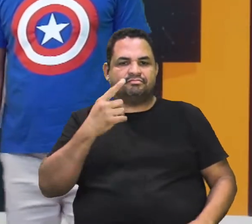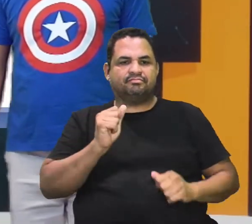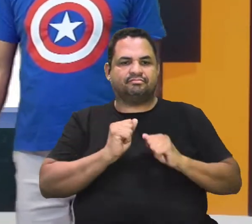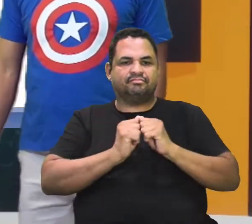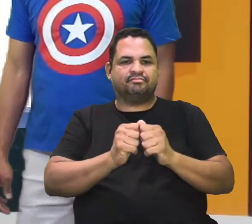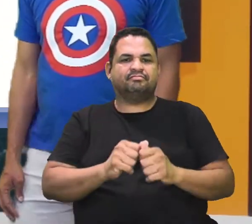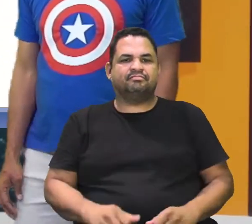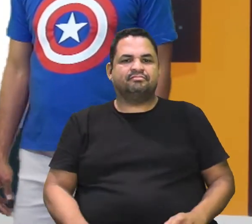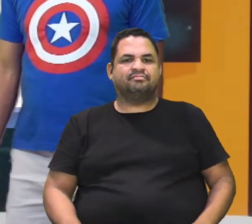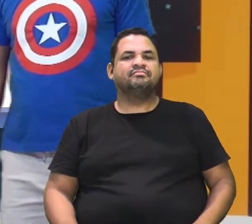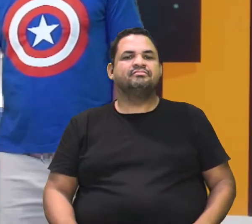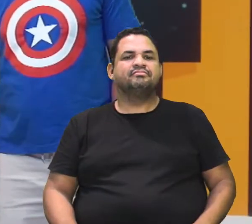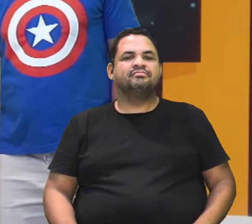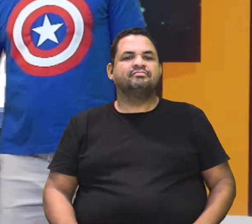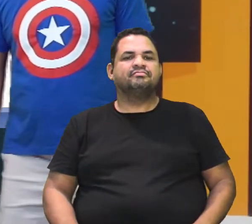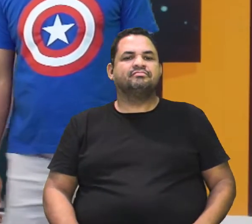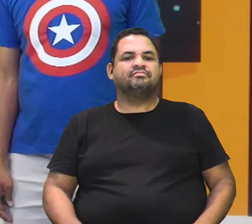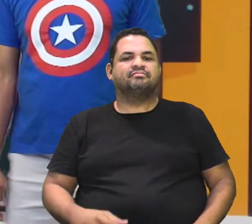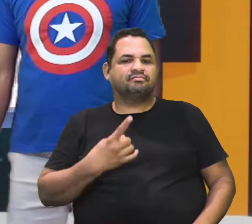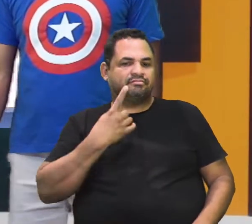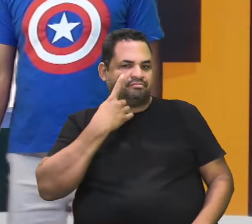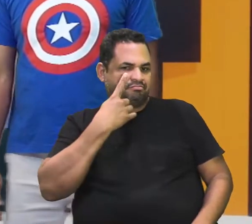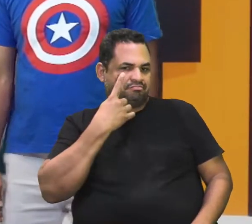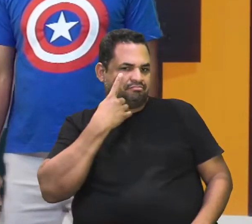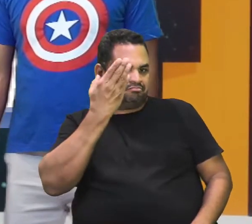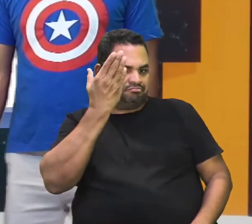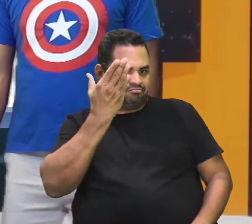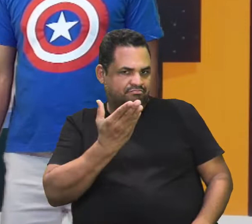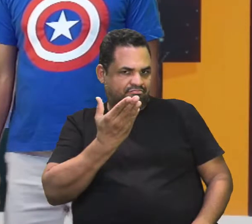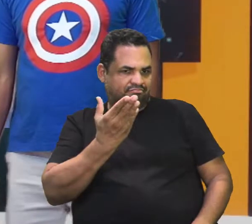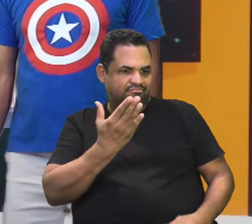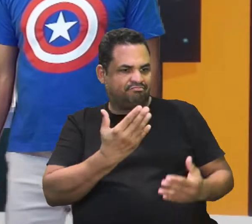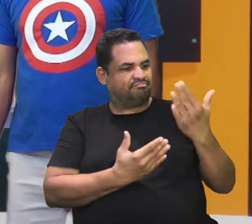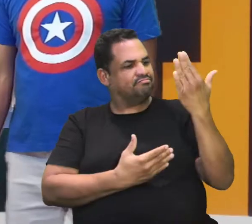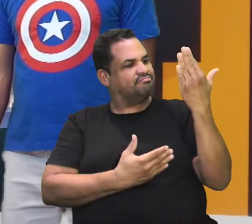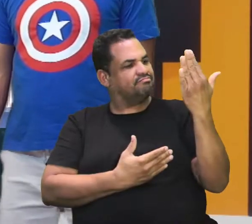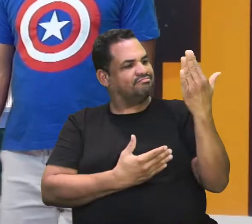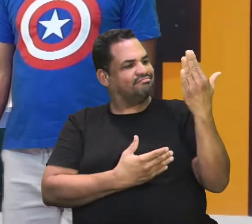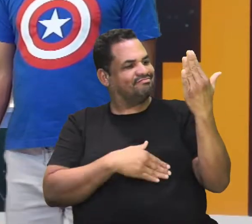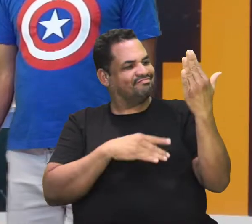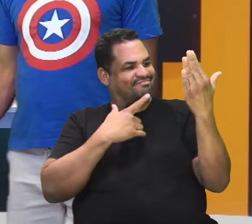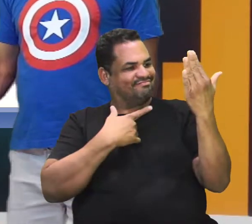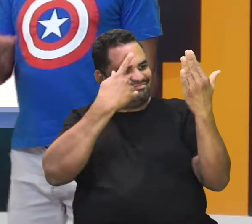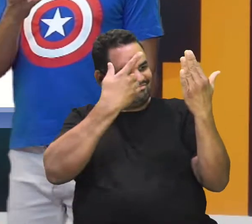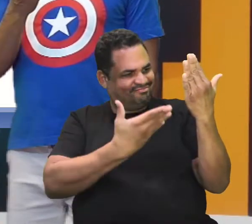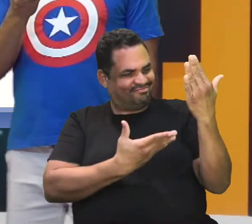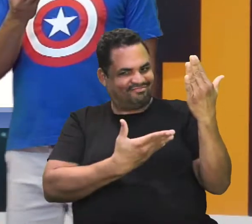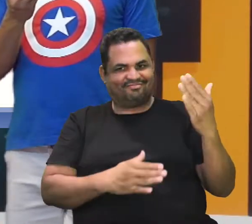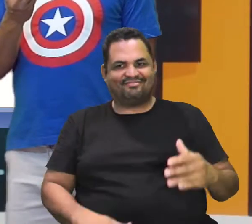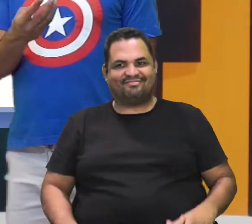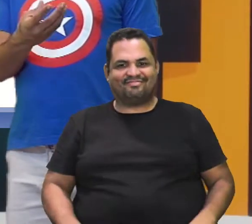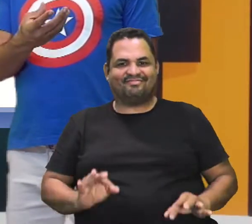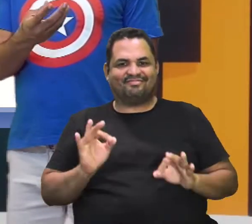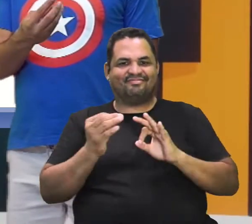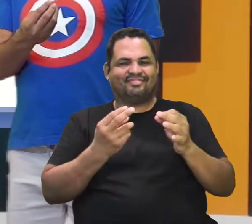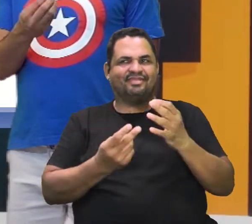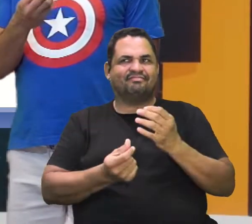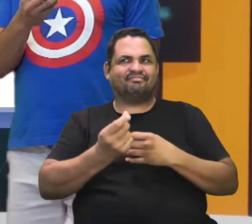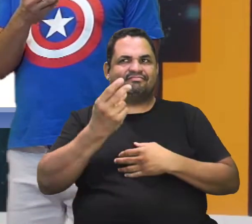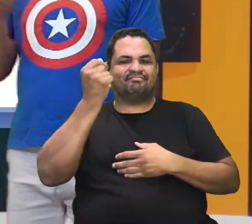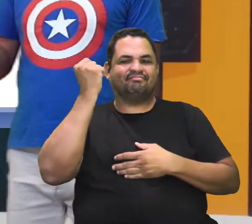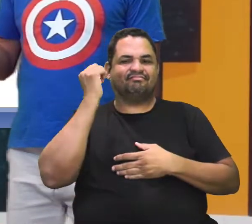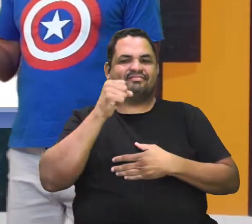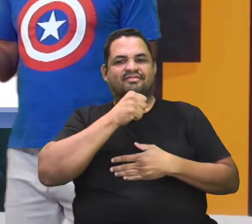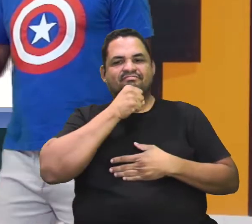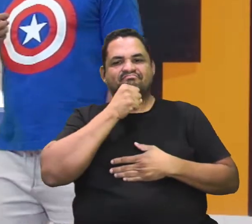junto. Você já se olhou num espelho como esse? Espelho, espelho meu? É um modelo mais antigo, né? Só